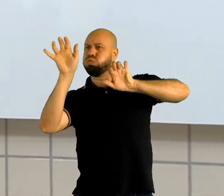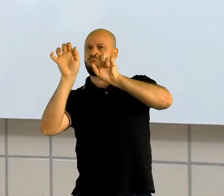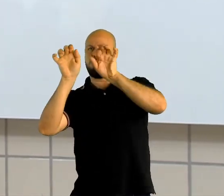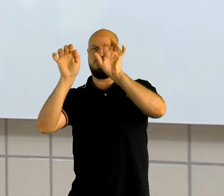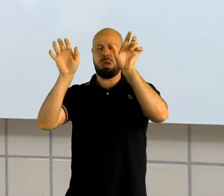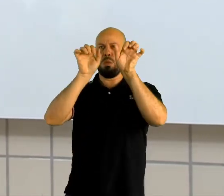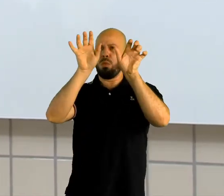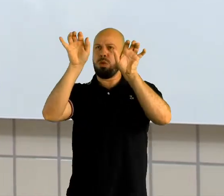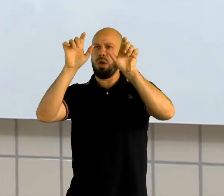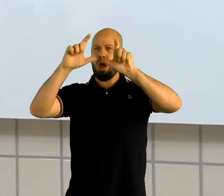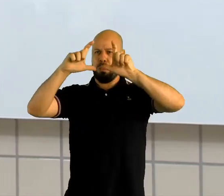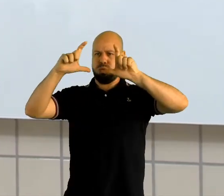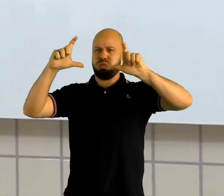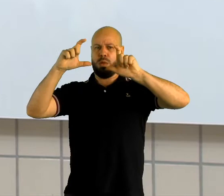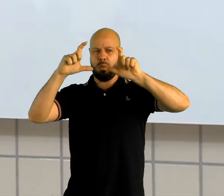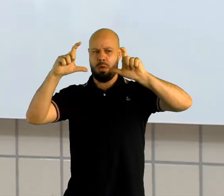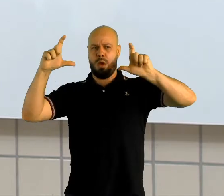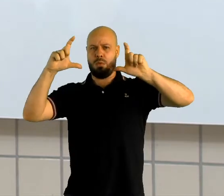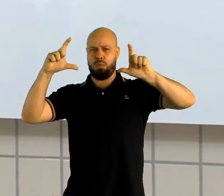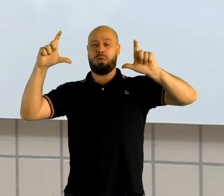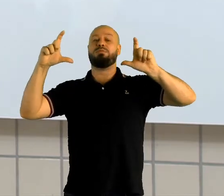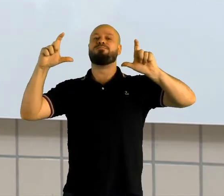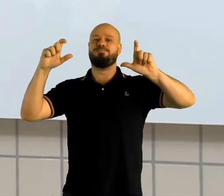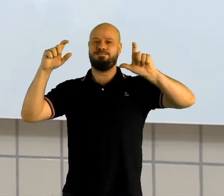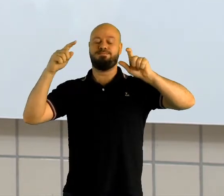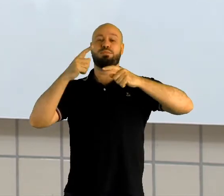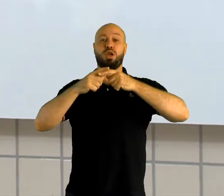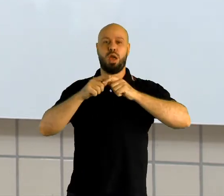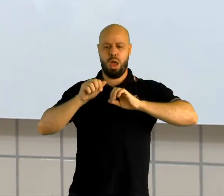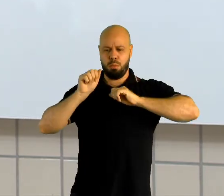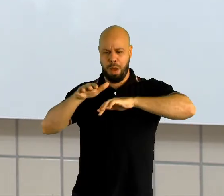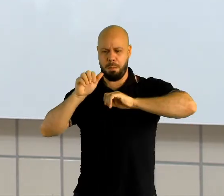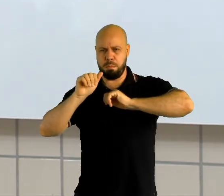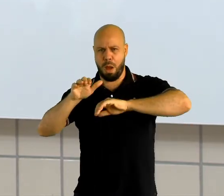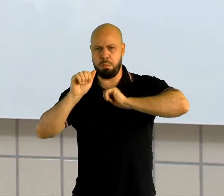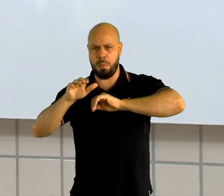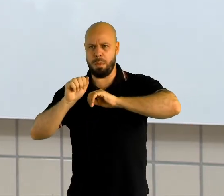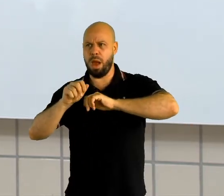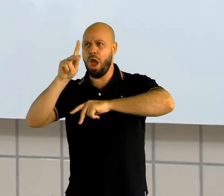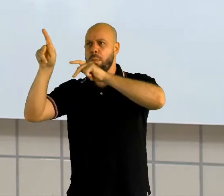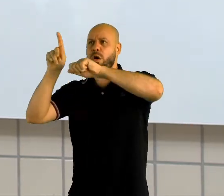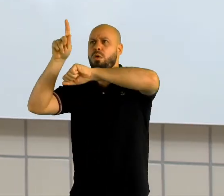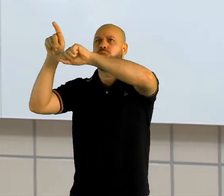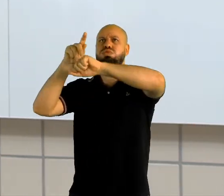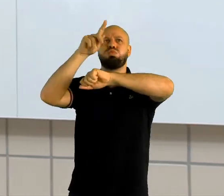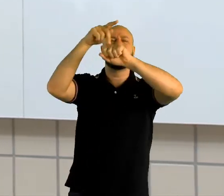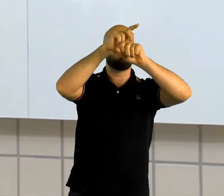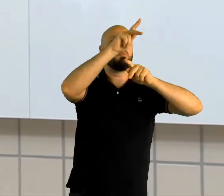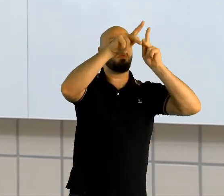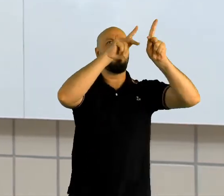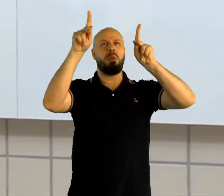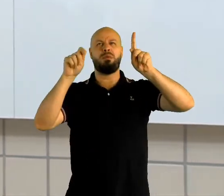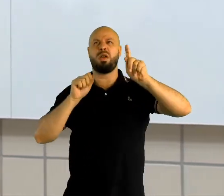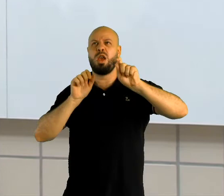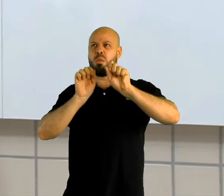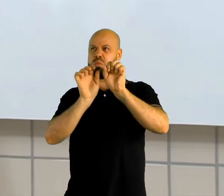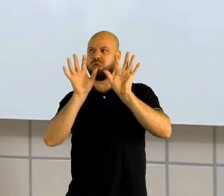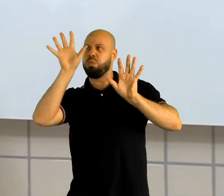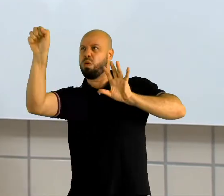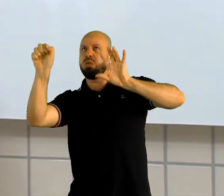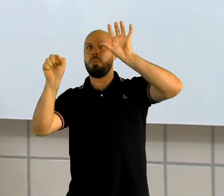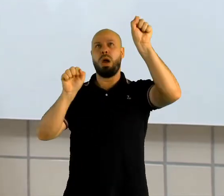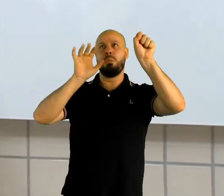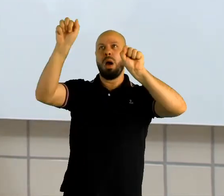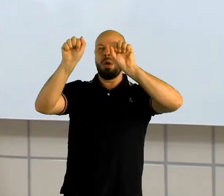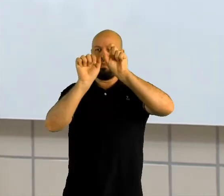romanas marchavam em luta com outros povos e ampliando essas fronteiras. À medida em que as legiões